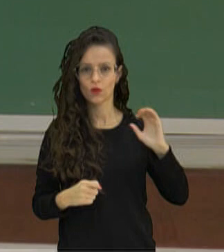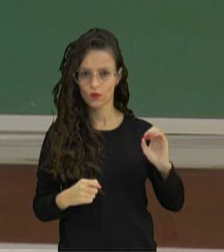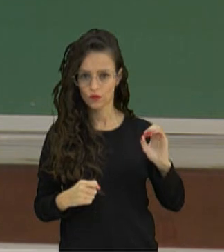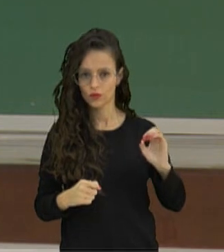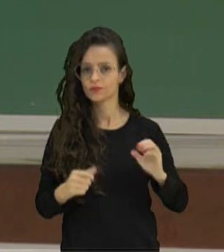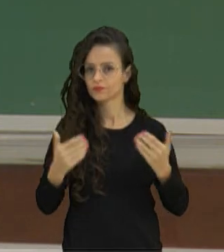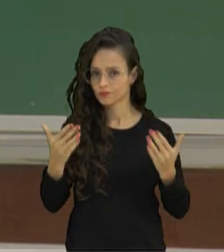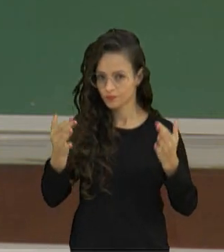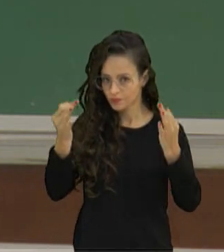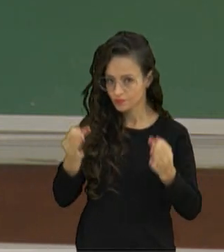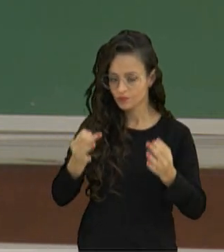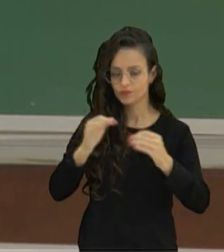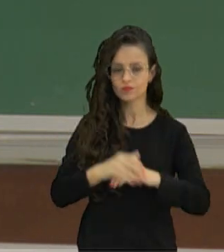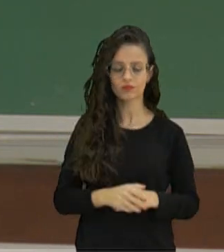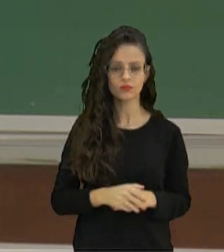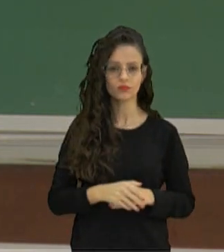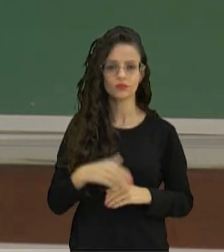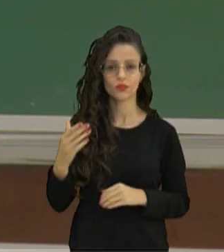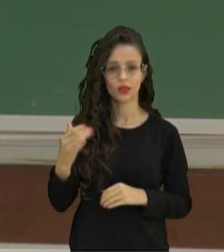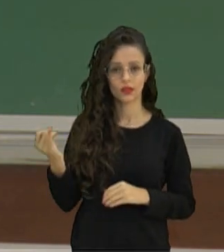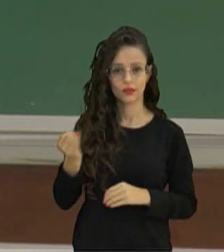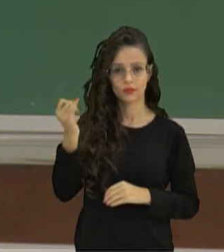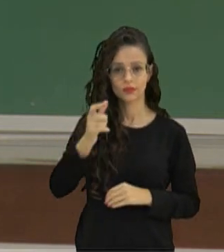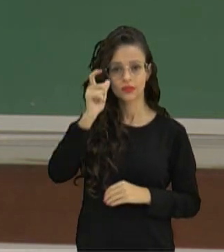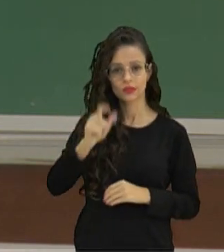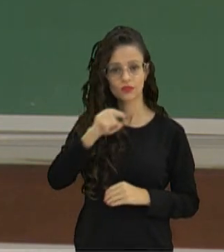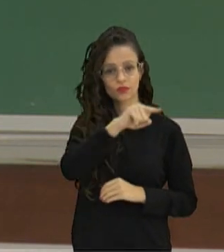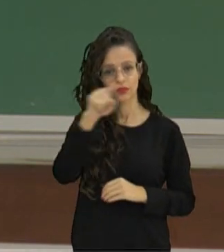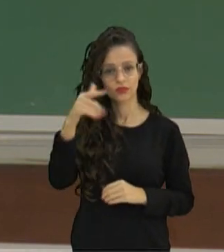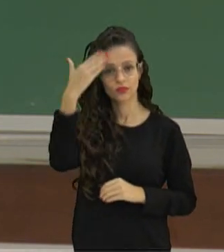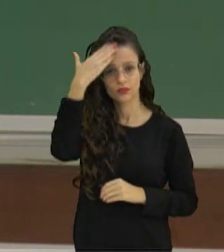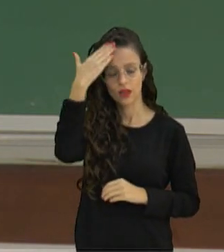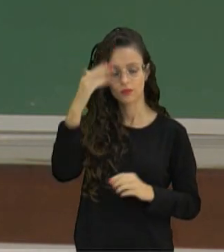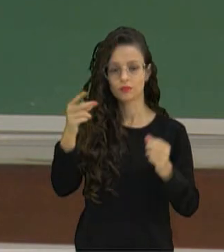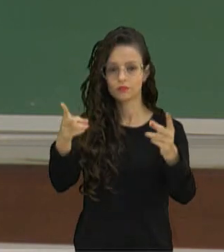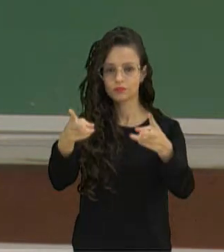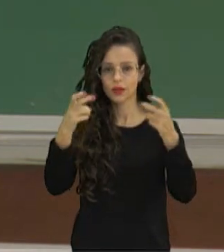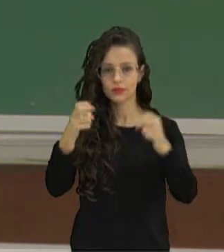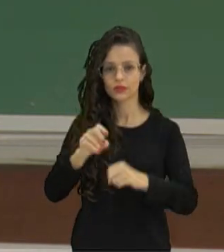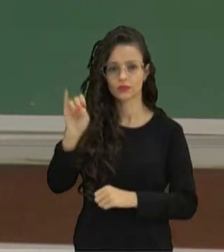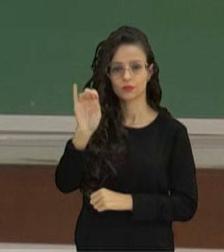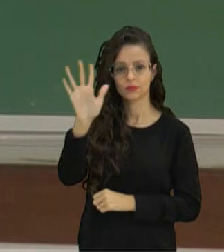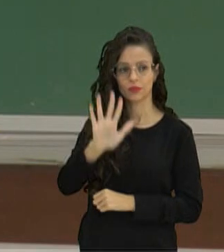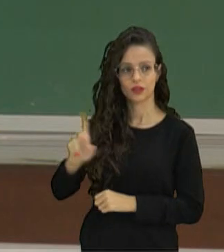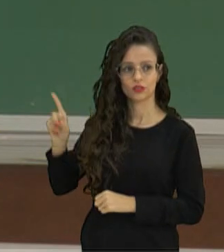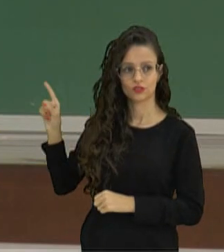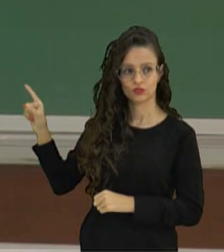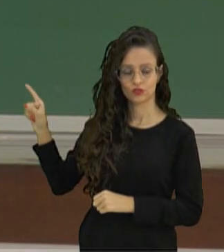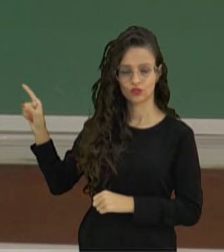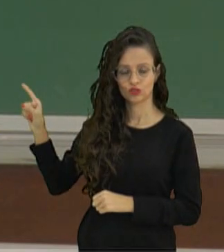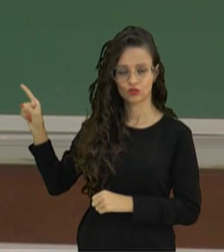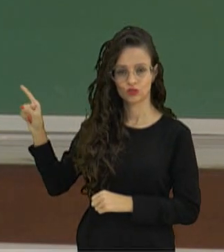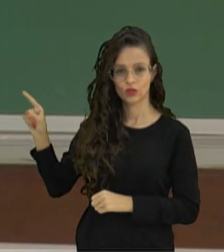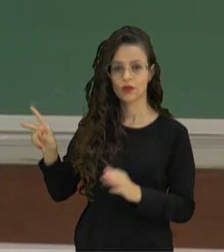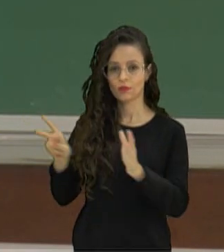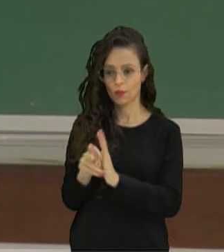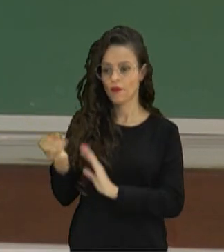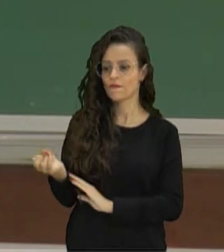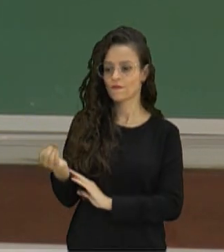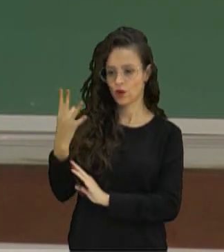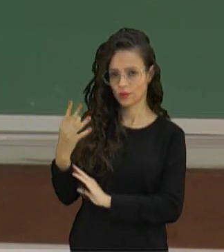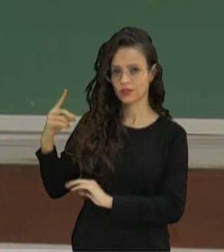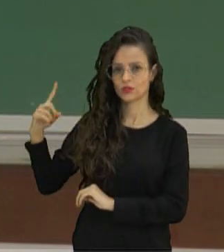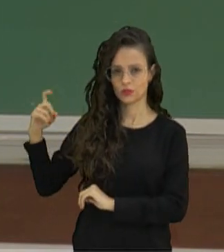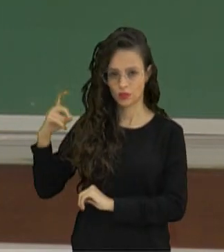óvulo, beleza? É interessante que vocês saibam também, que percebam aqui na imagem, tanto na espermatogênese quanto